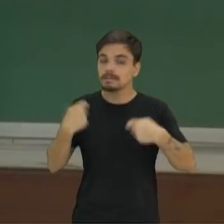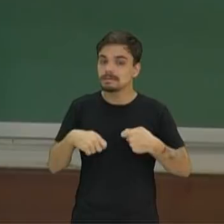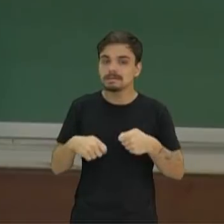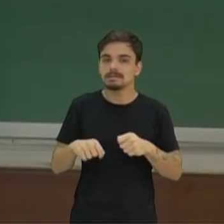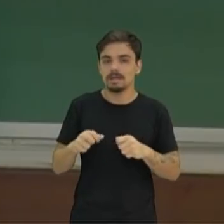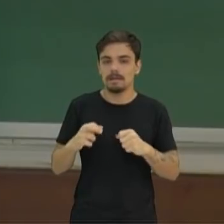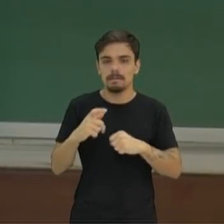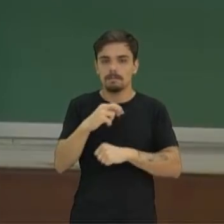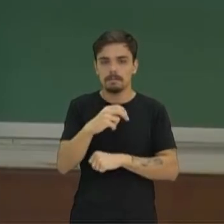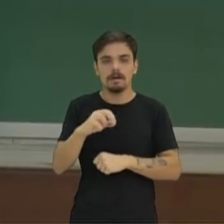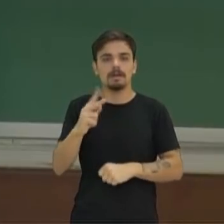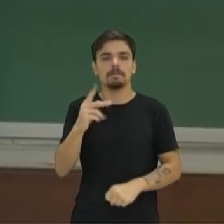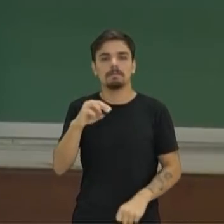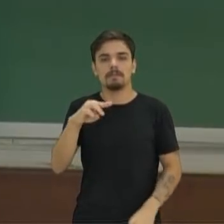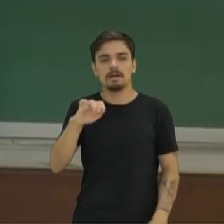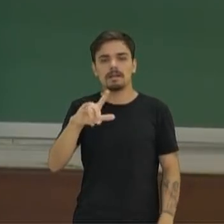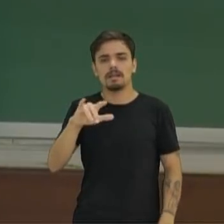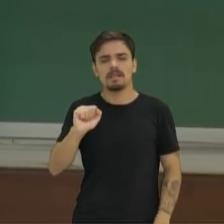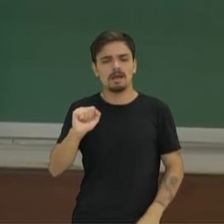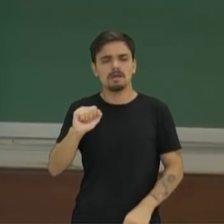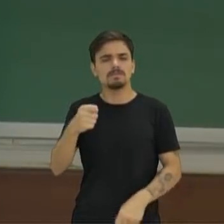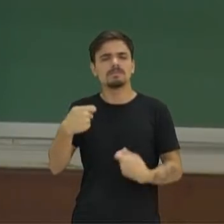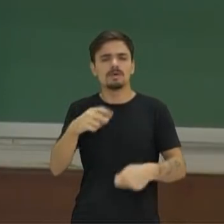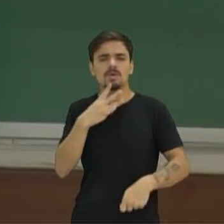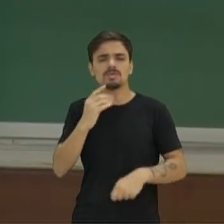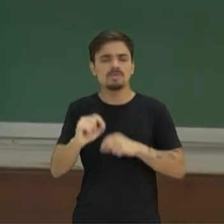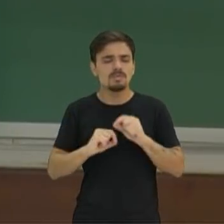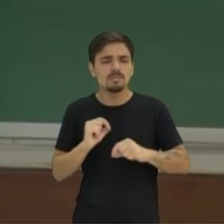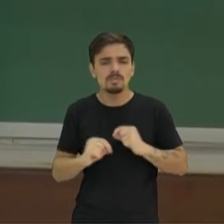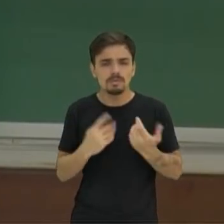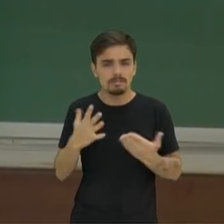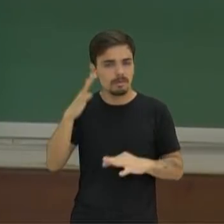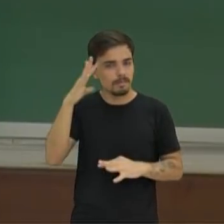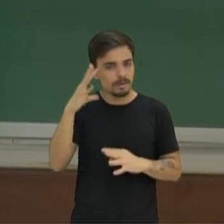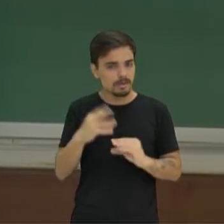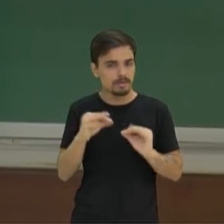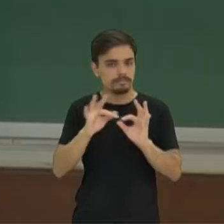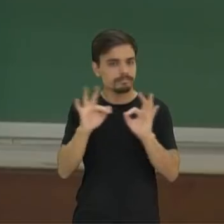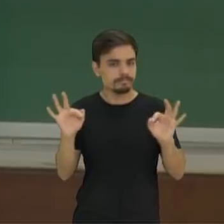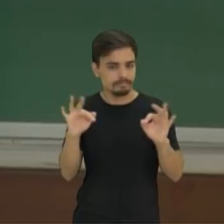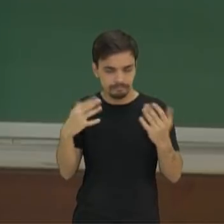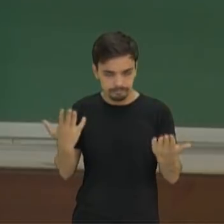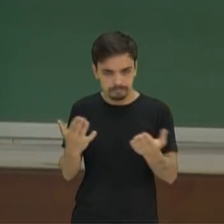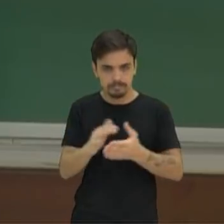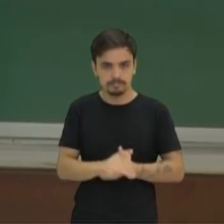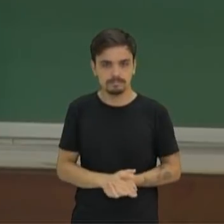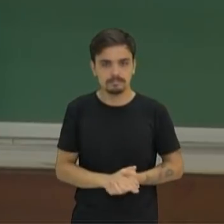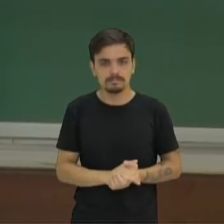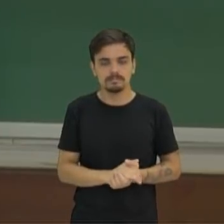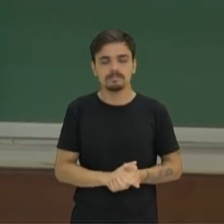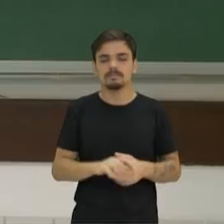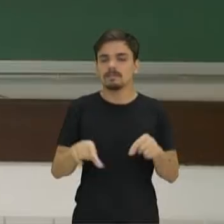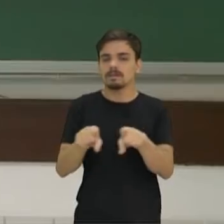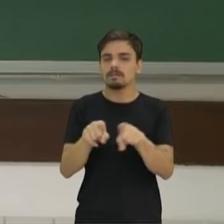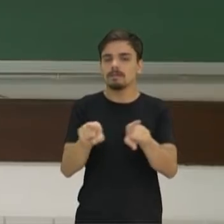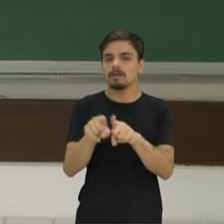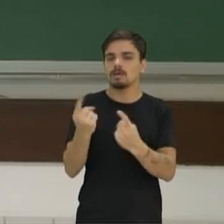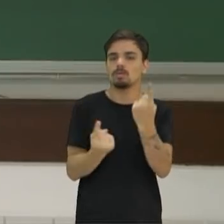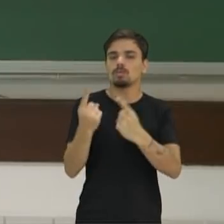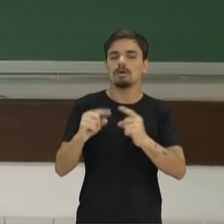o Himalaia social. O que você precisa conhecer para você compreender esse trecho? Né? E também qual